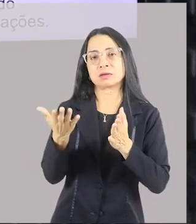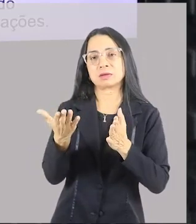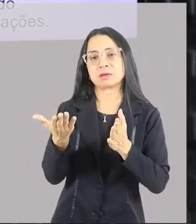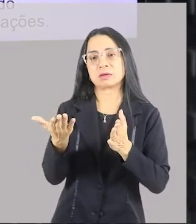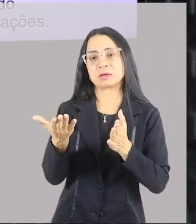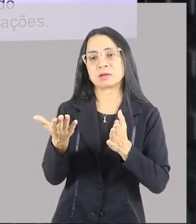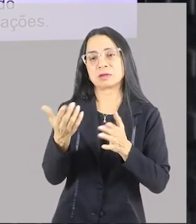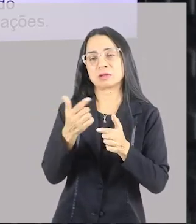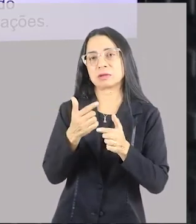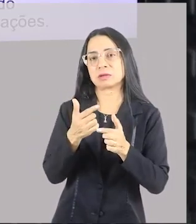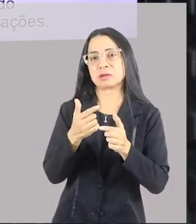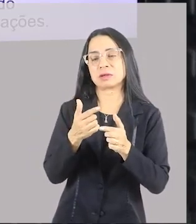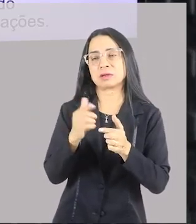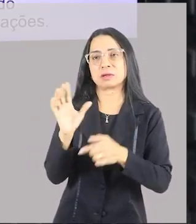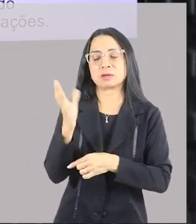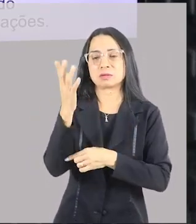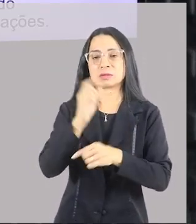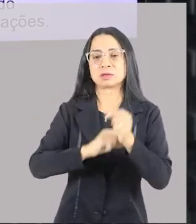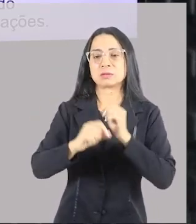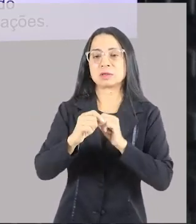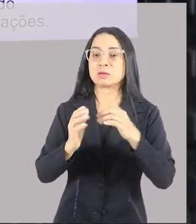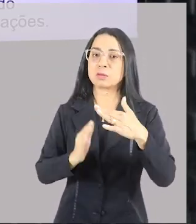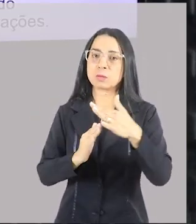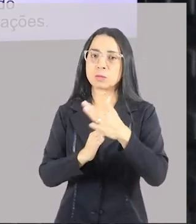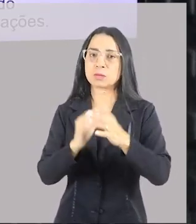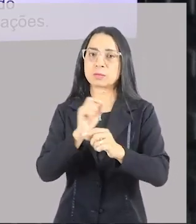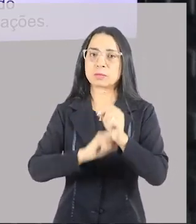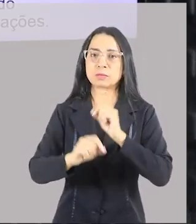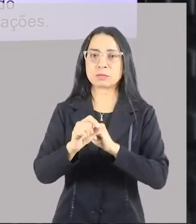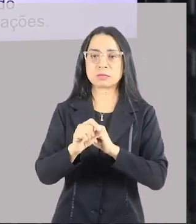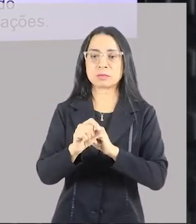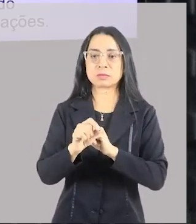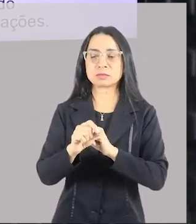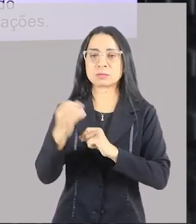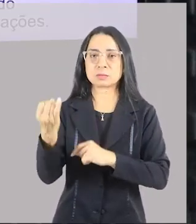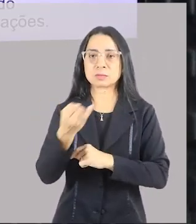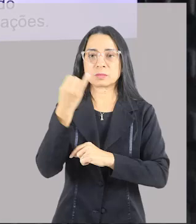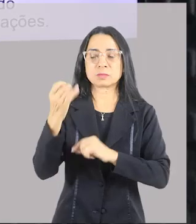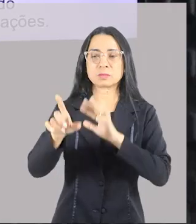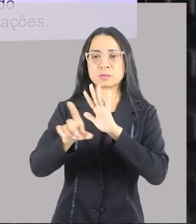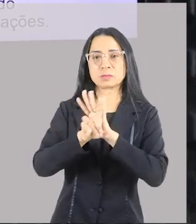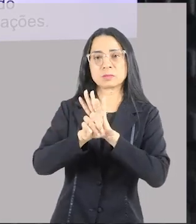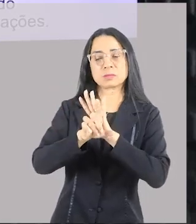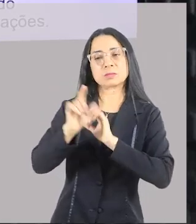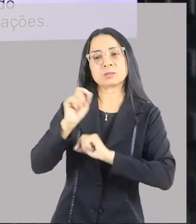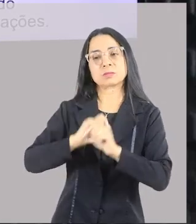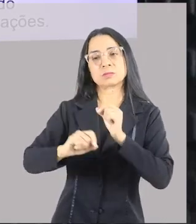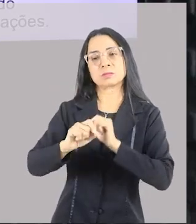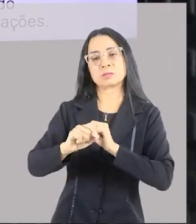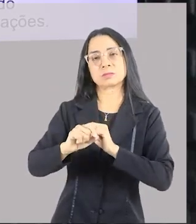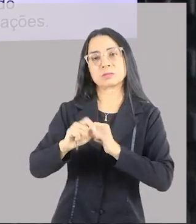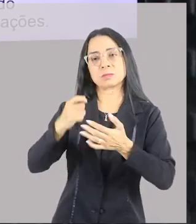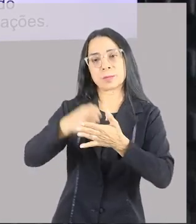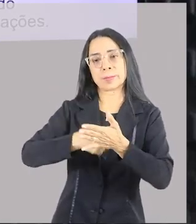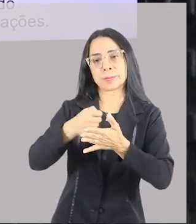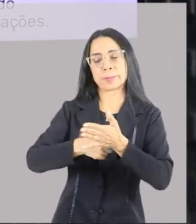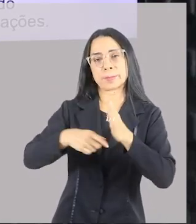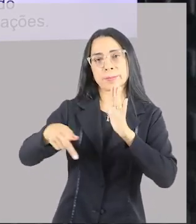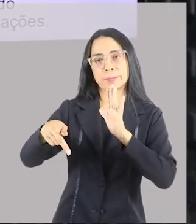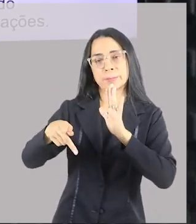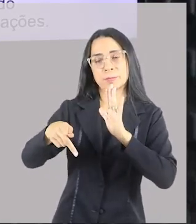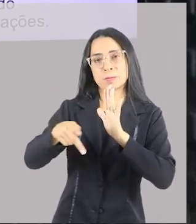limite dessa atuação, e esses limites são muito importantes para a legalidade desses atos, eles são impostos pela própria